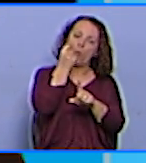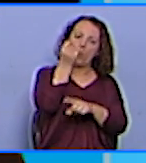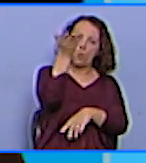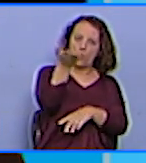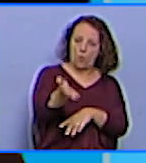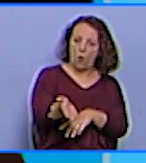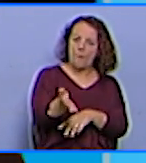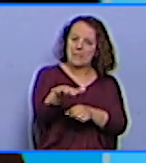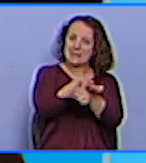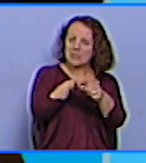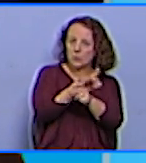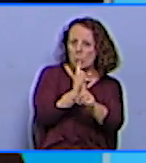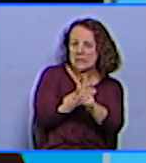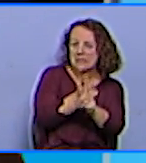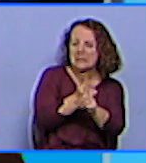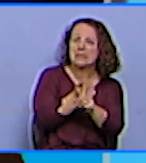sua circunstância.